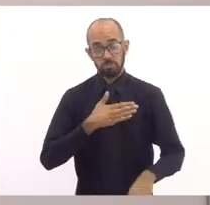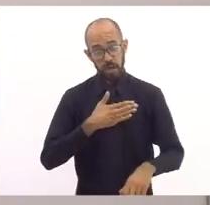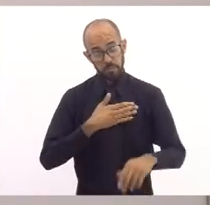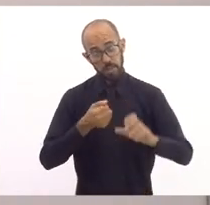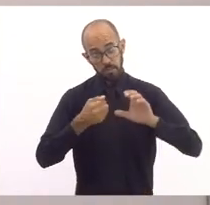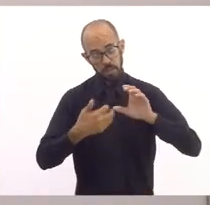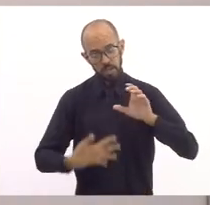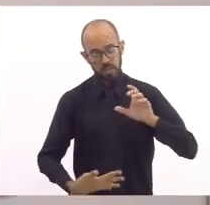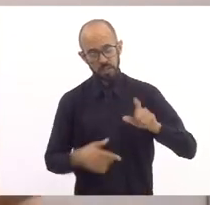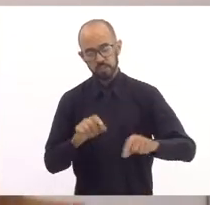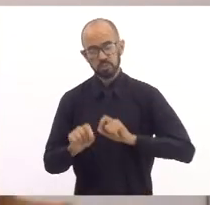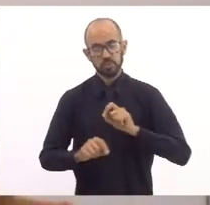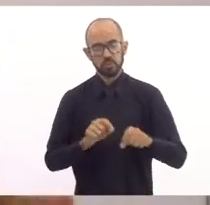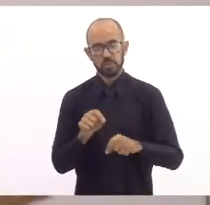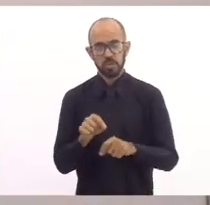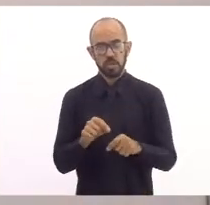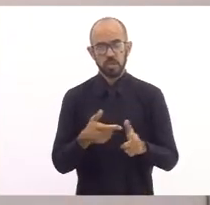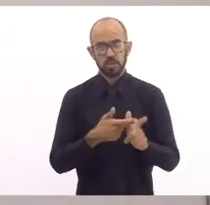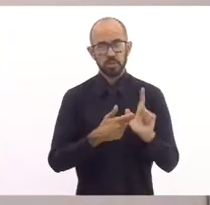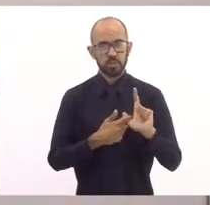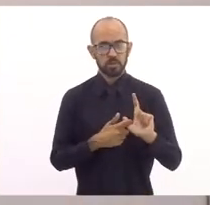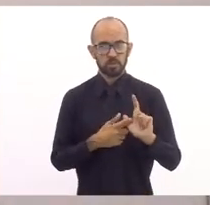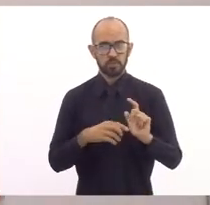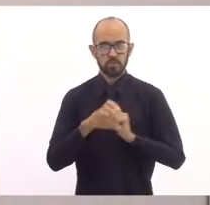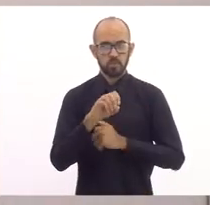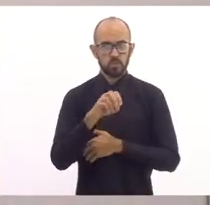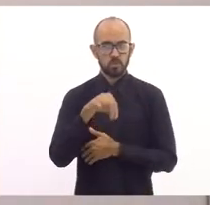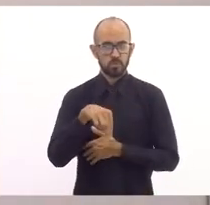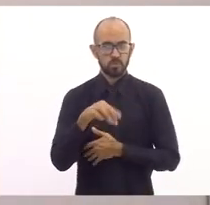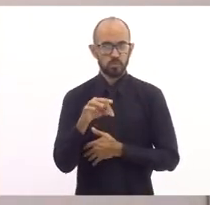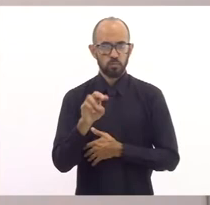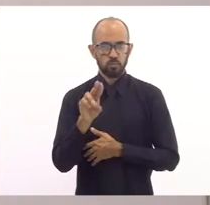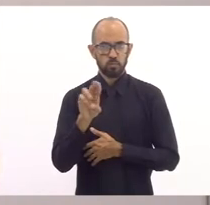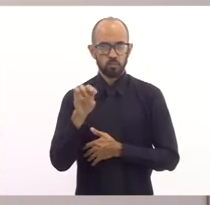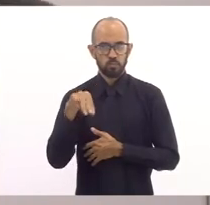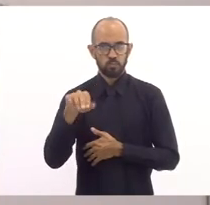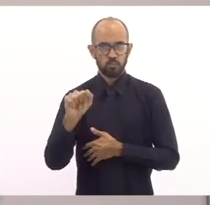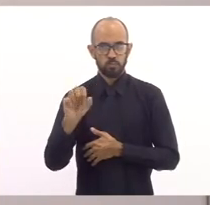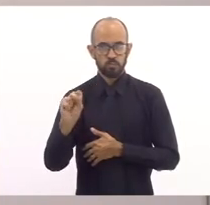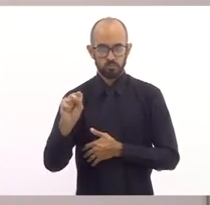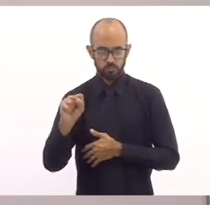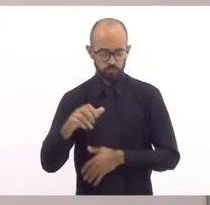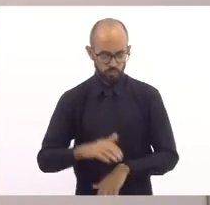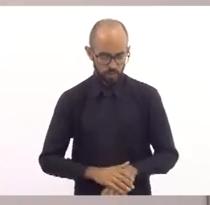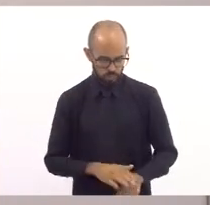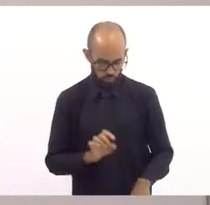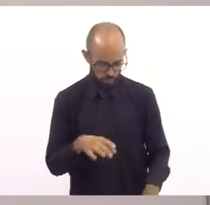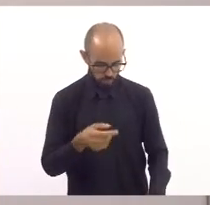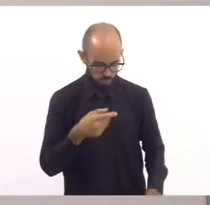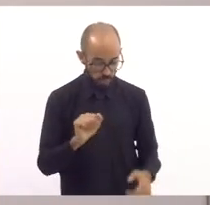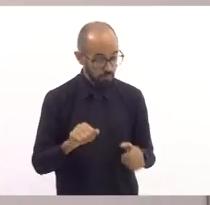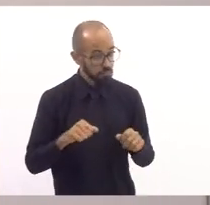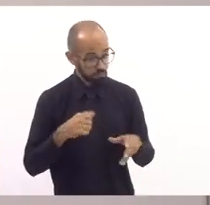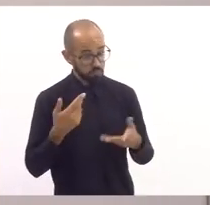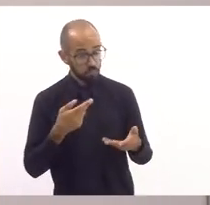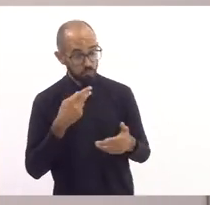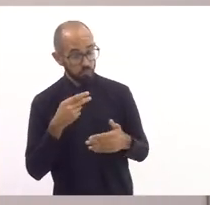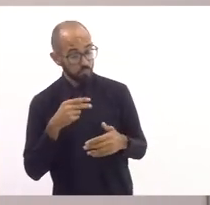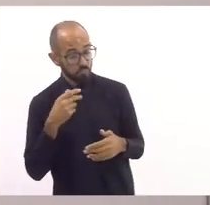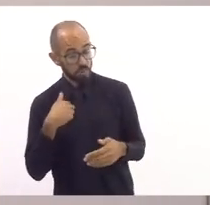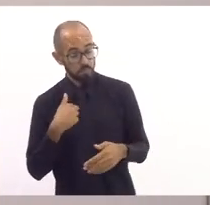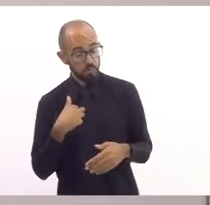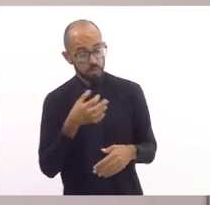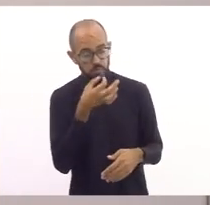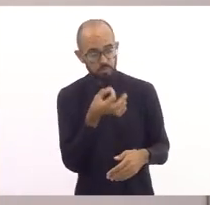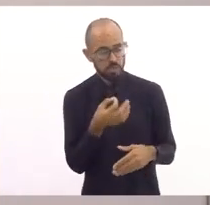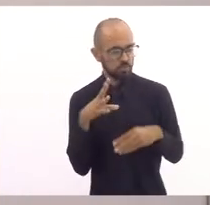né, como de devedor quanto mais. Só para fazer essa digressão.